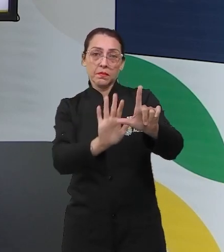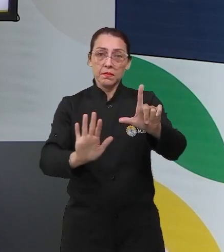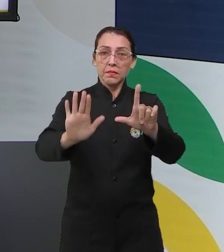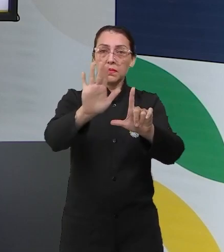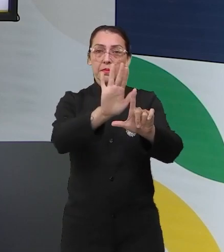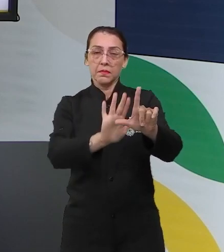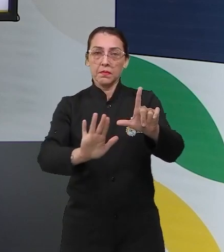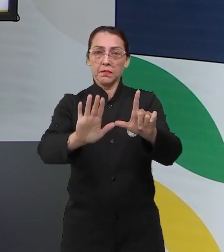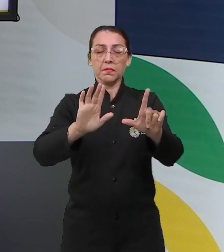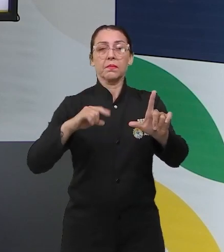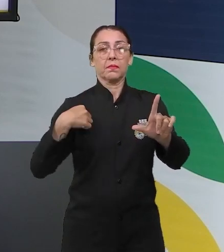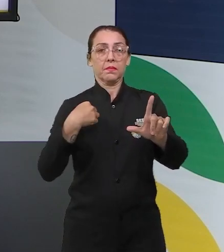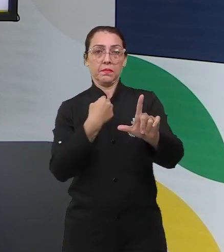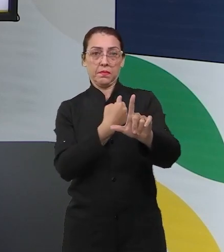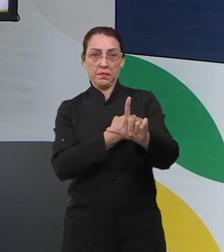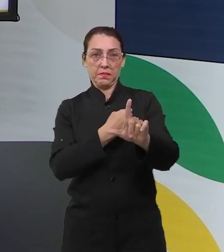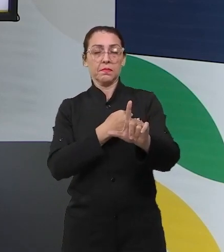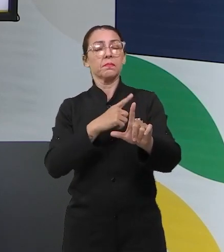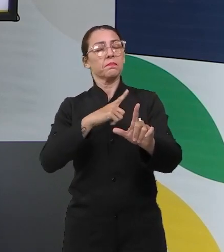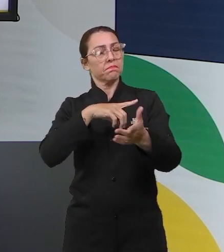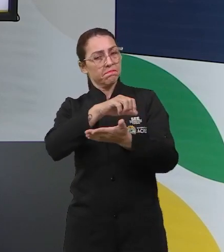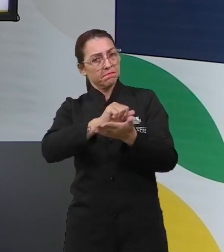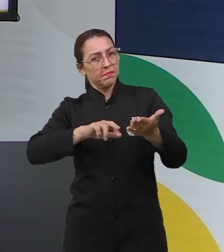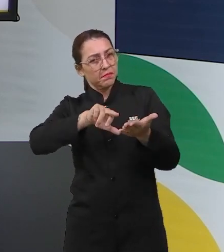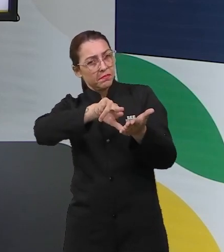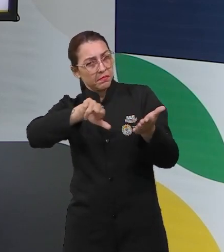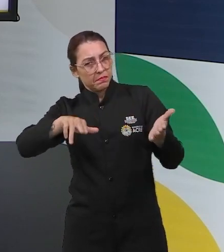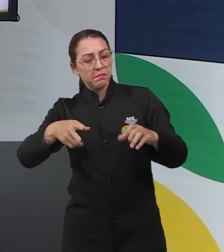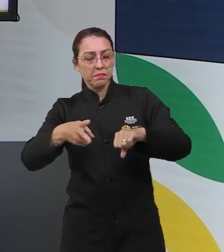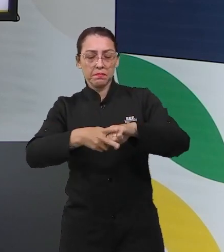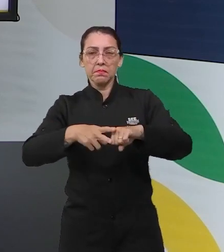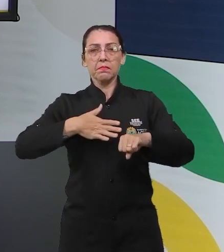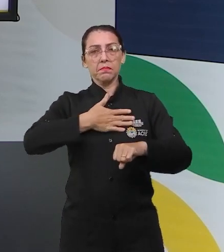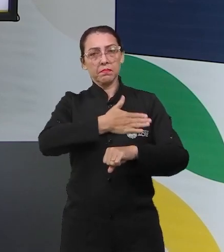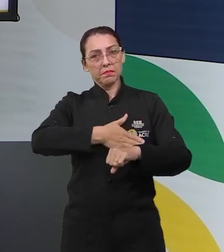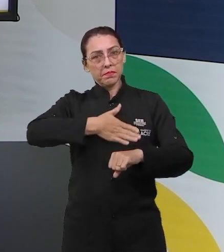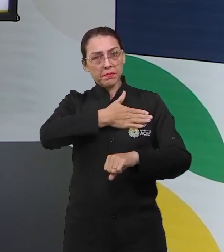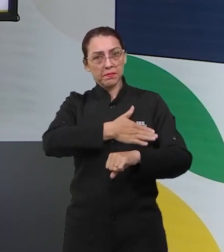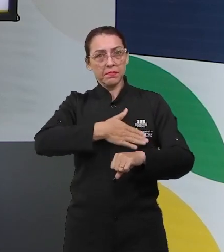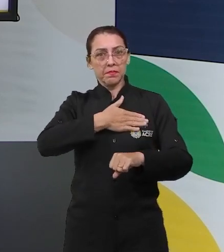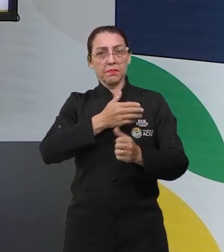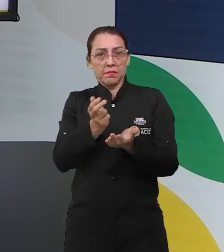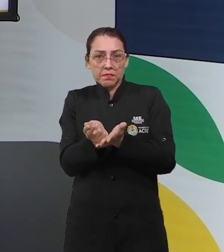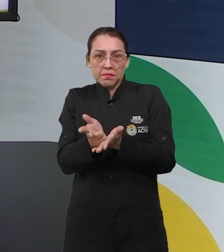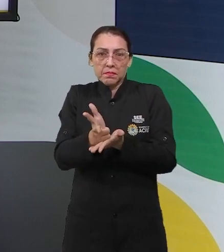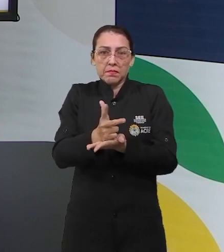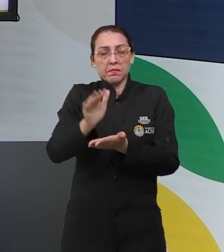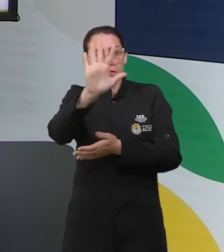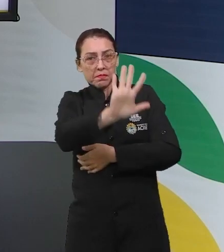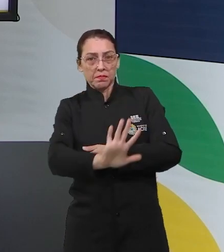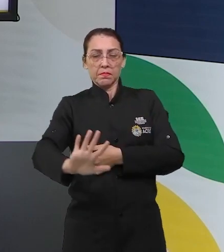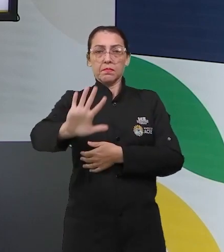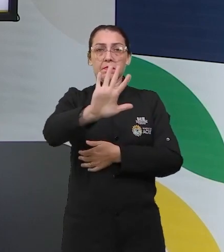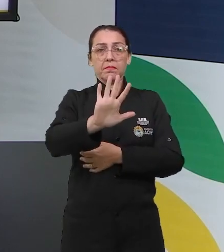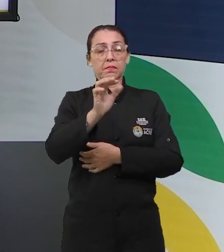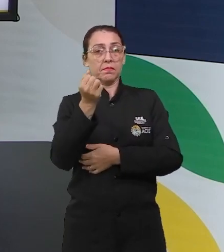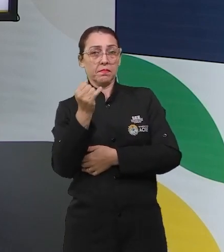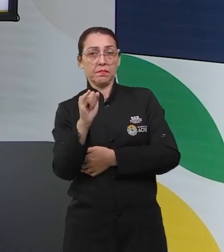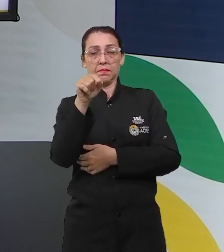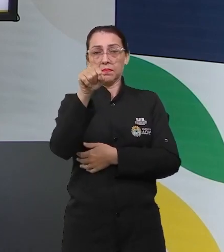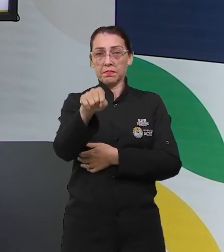plataformas, a nossa plataforma tem exercício de verbo gostar, tá? Dentro do SEMEAC geral aí, se